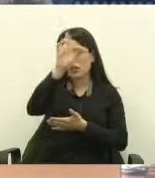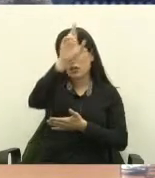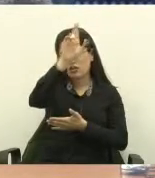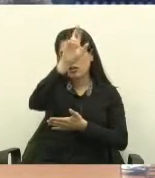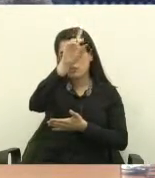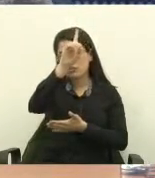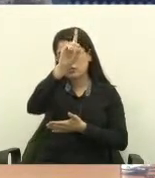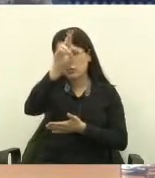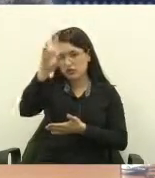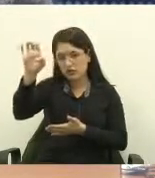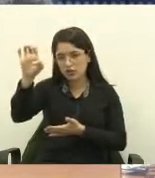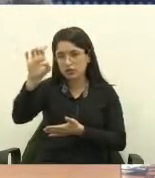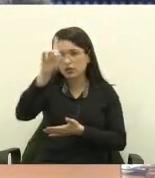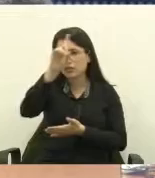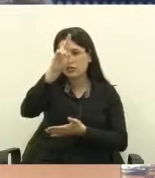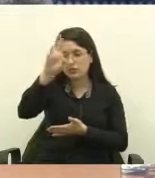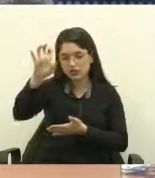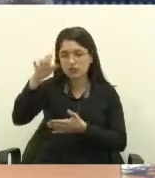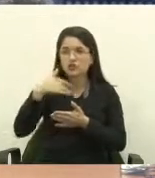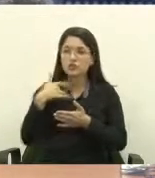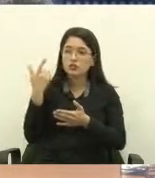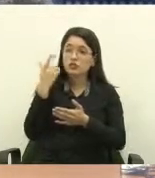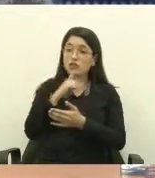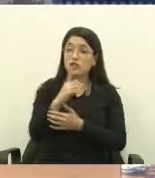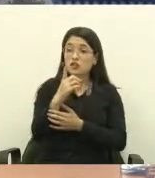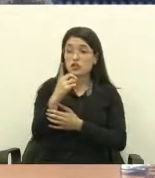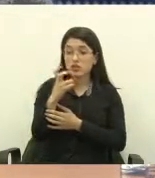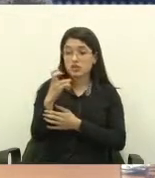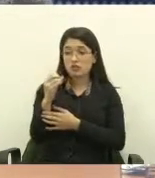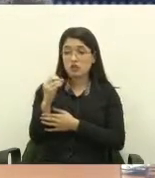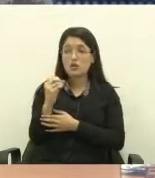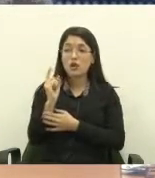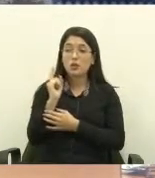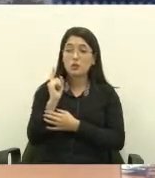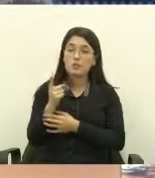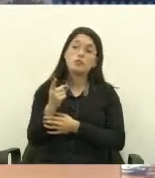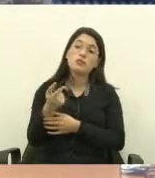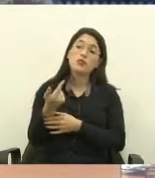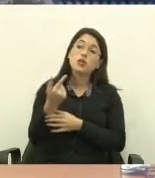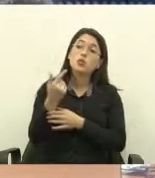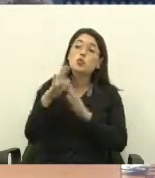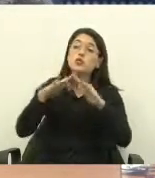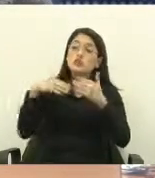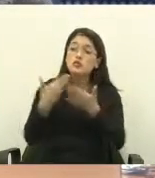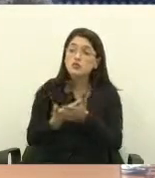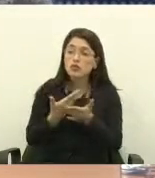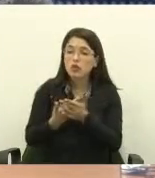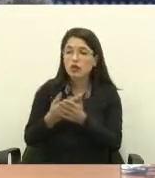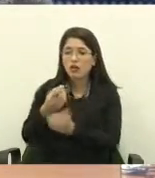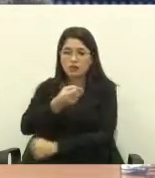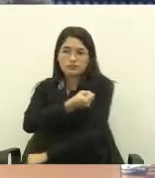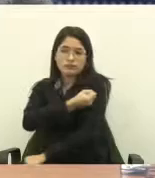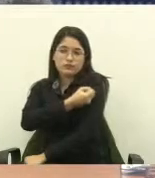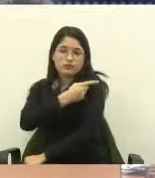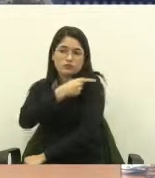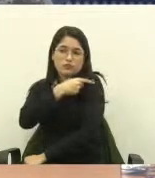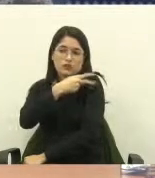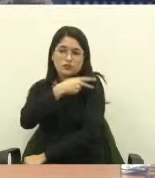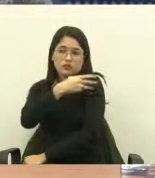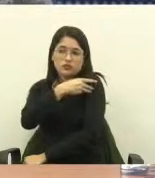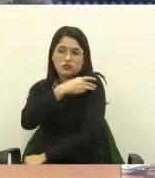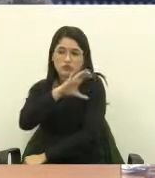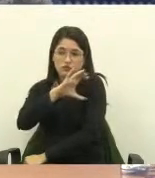quase 150 a 200 escolas de ensino médio dentro de Guarulhos, com um programa que nós estamos lançando